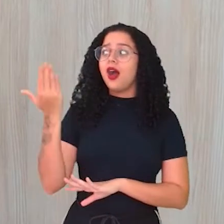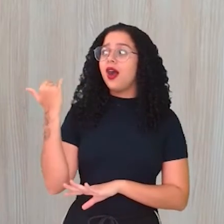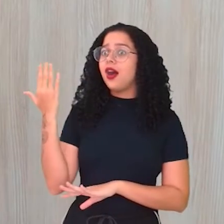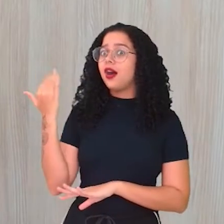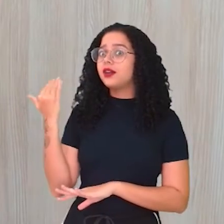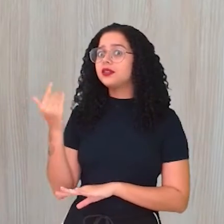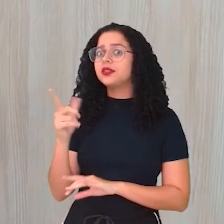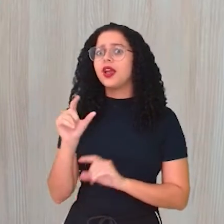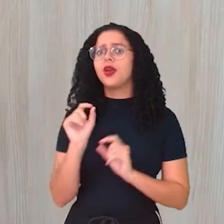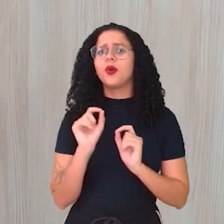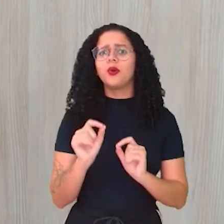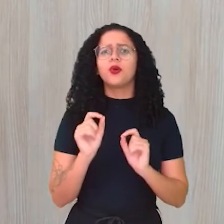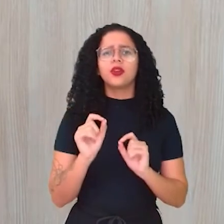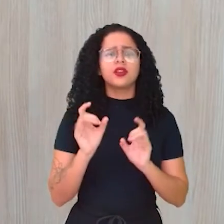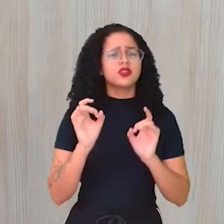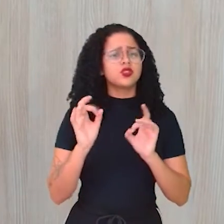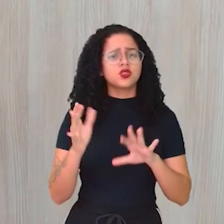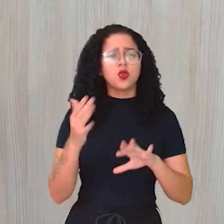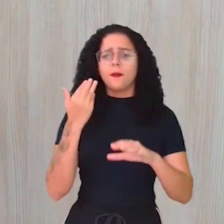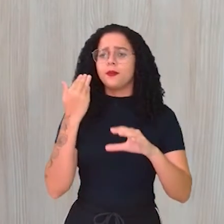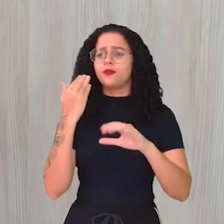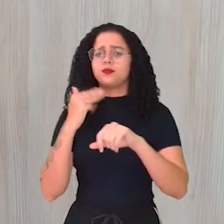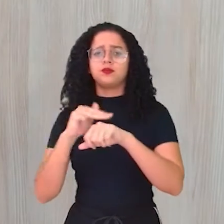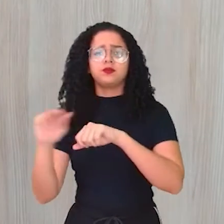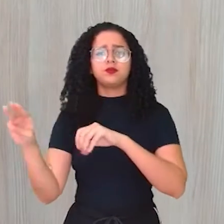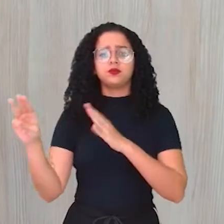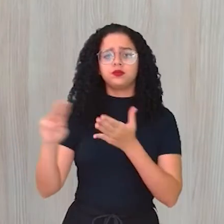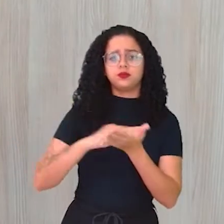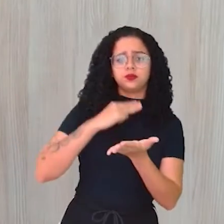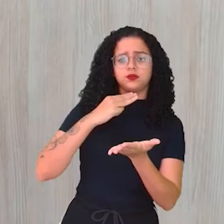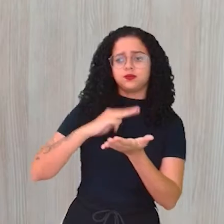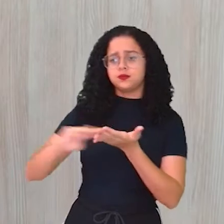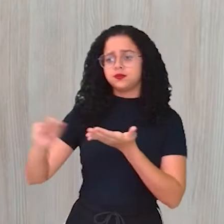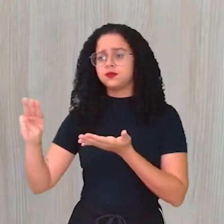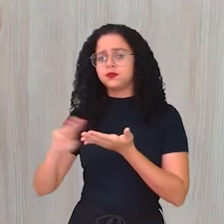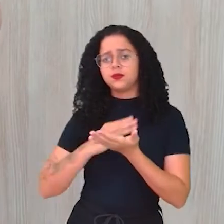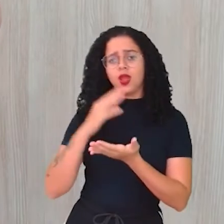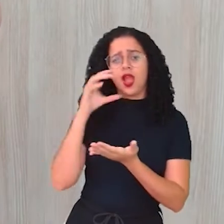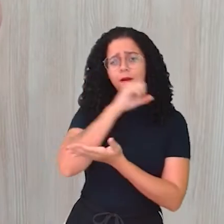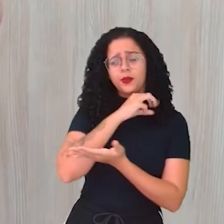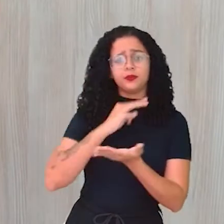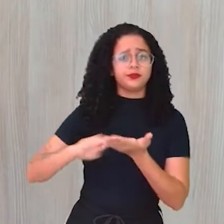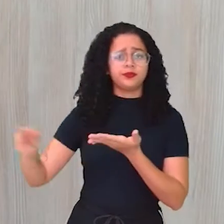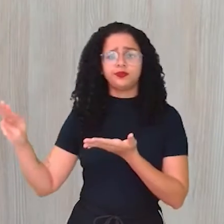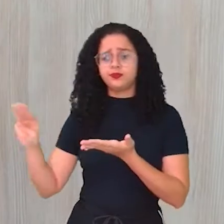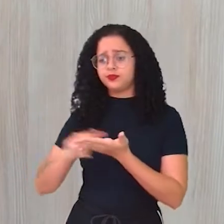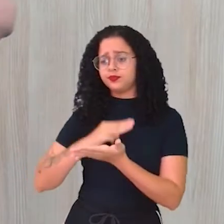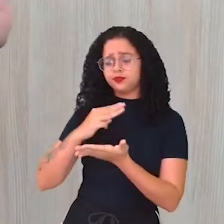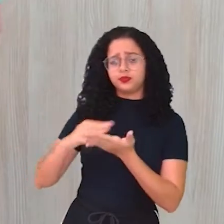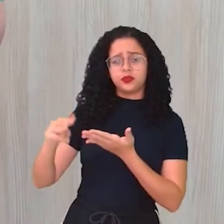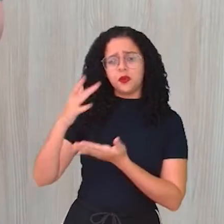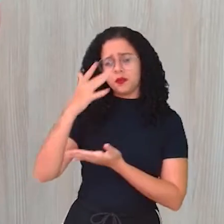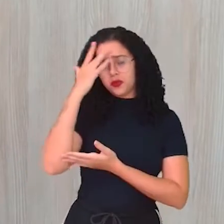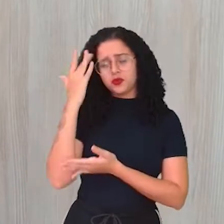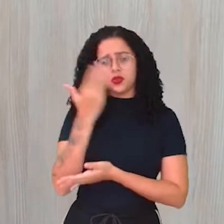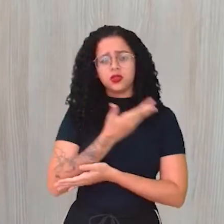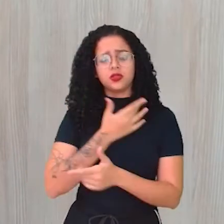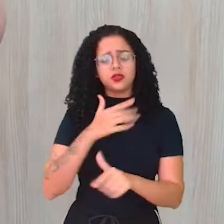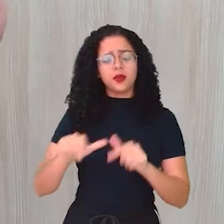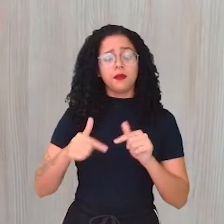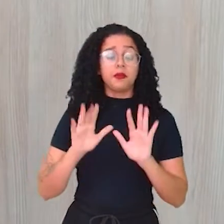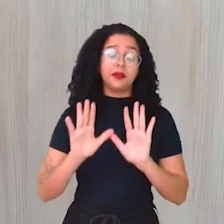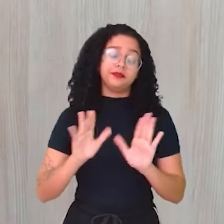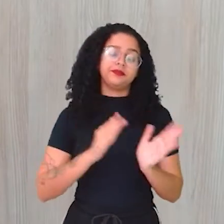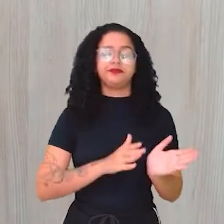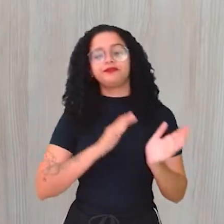aplicativo era mensagens rápidas, né? De comunicação entre colegas de trabalho e tudo mais. Mas vamos